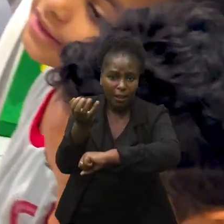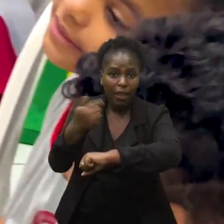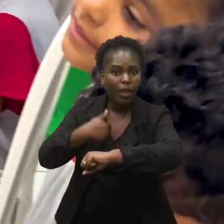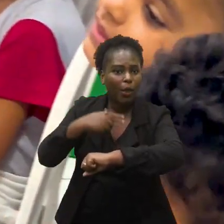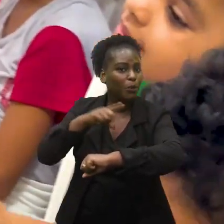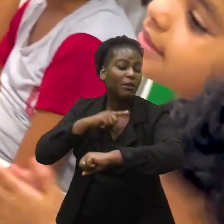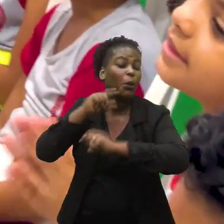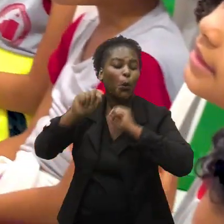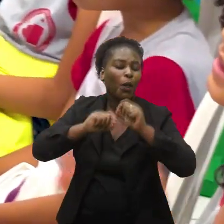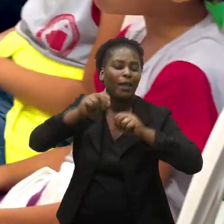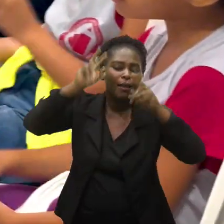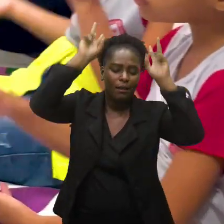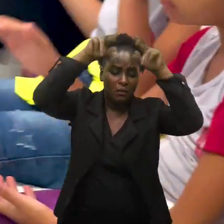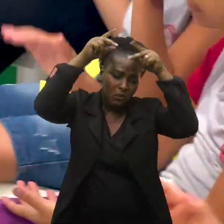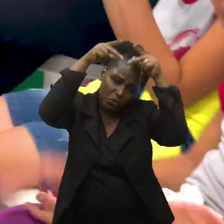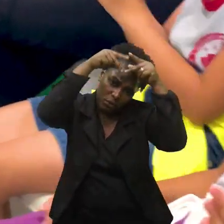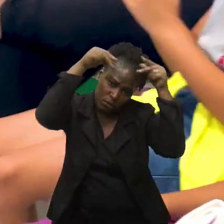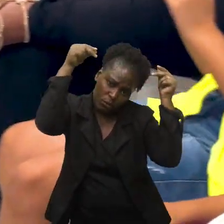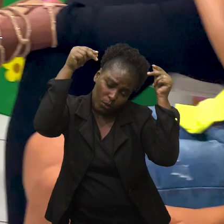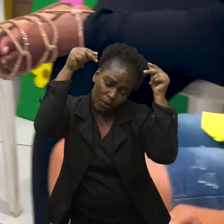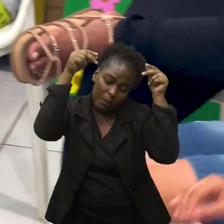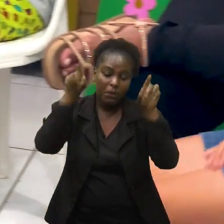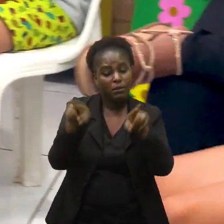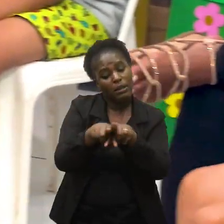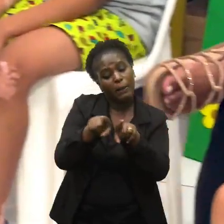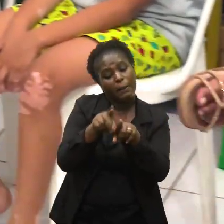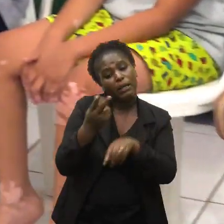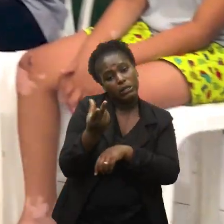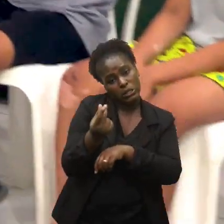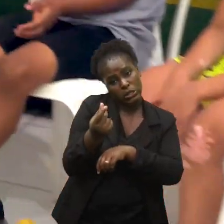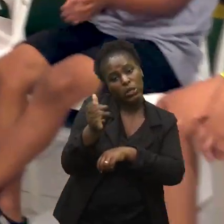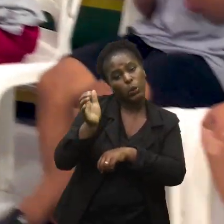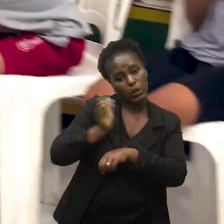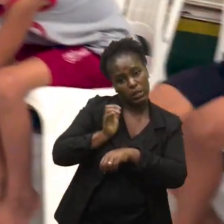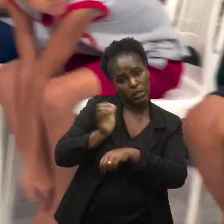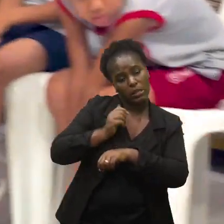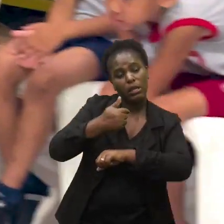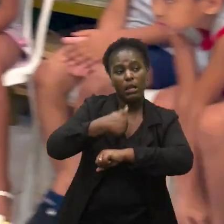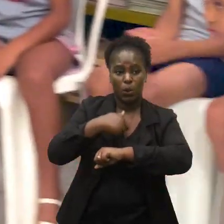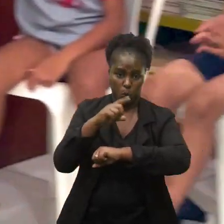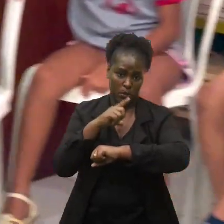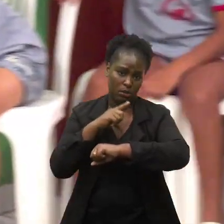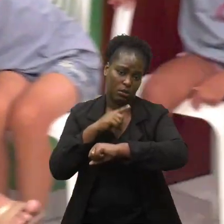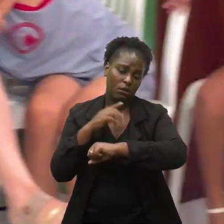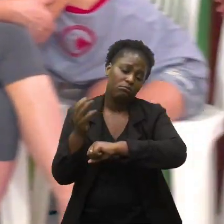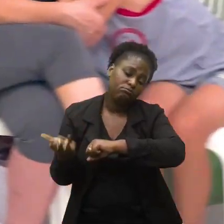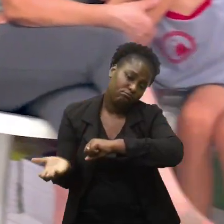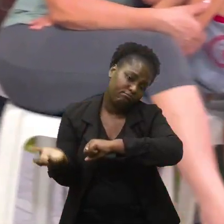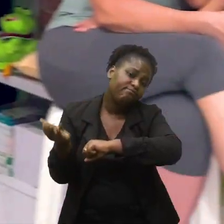casar com a dona Baratinha, que tem fita no cabelo